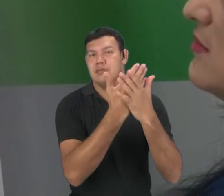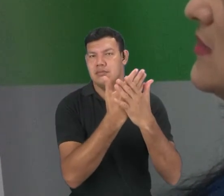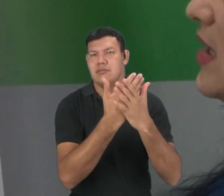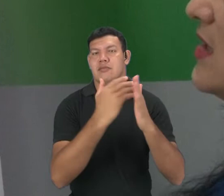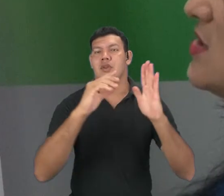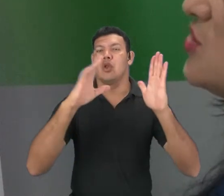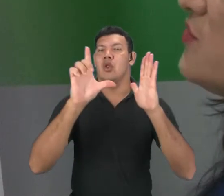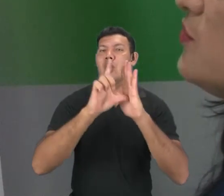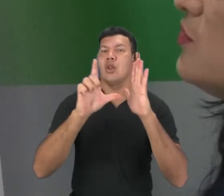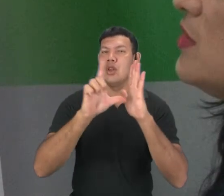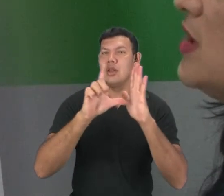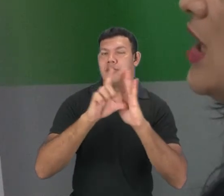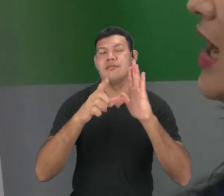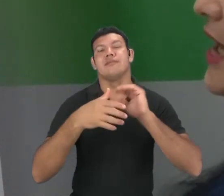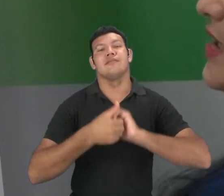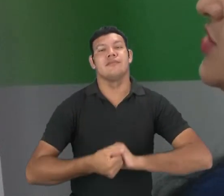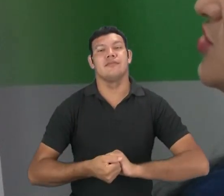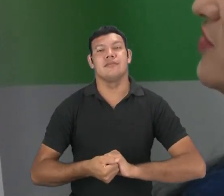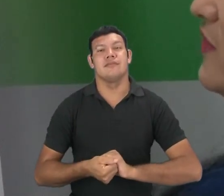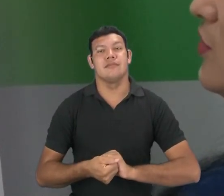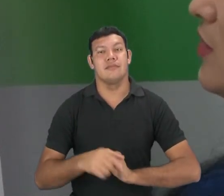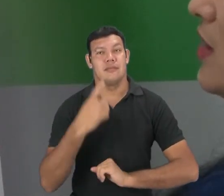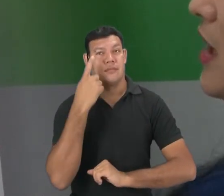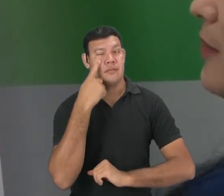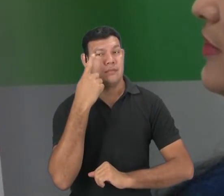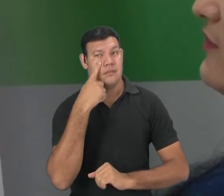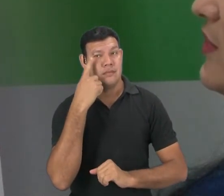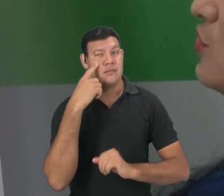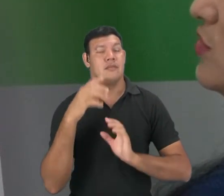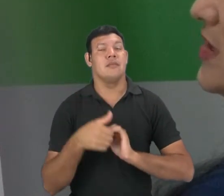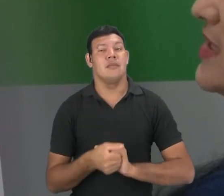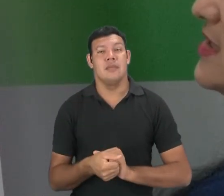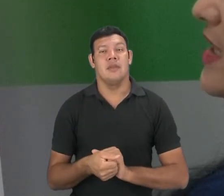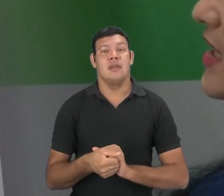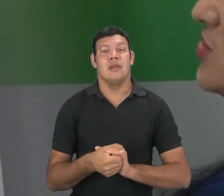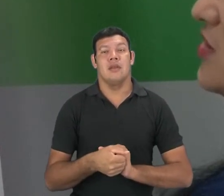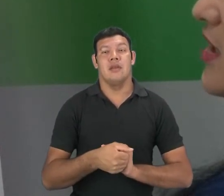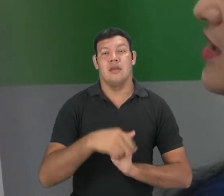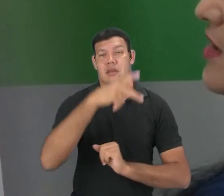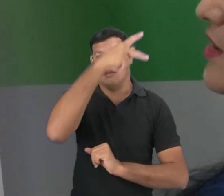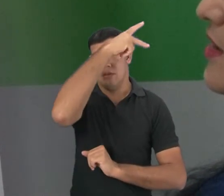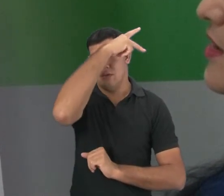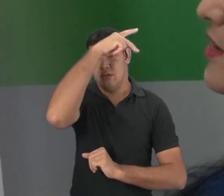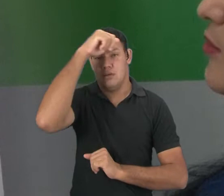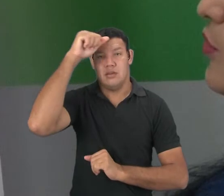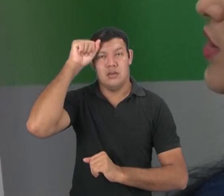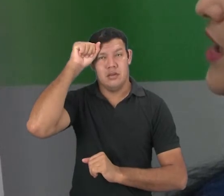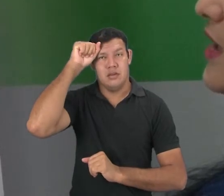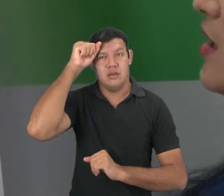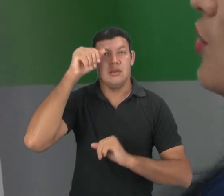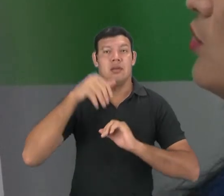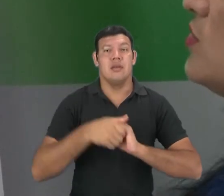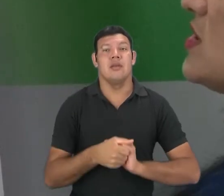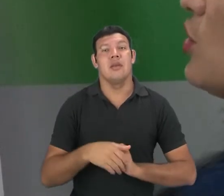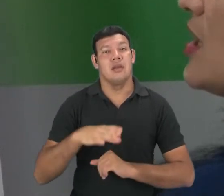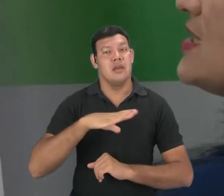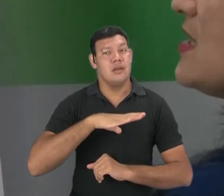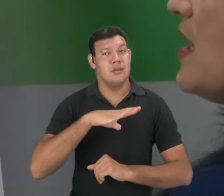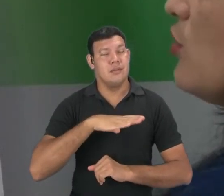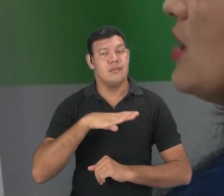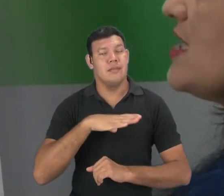comércios, tá? Se a gente for... Aqui a gente vê, ó, a prefeitura da cidade, né? Porque